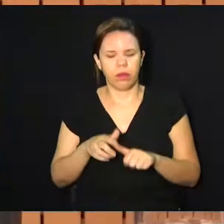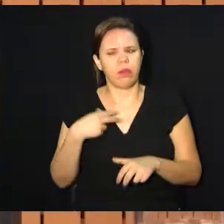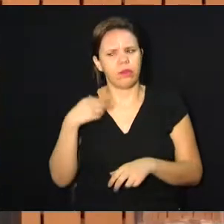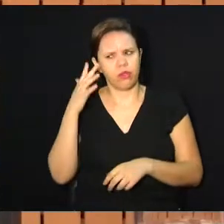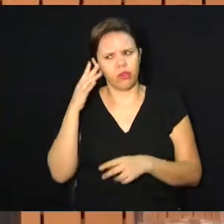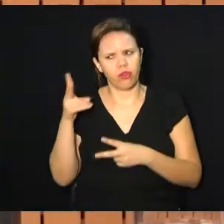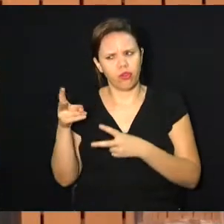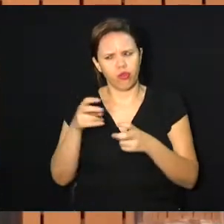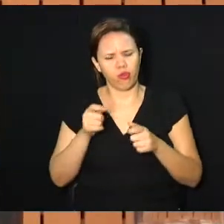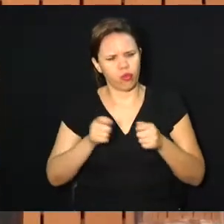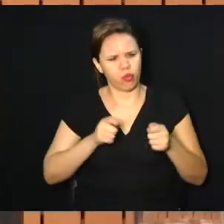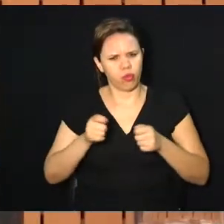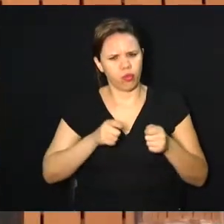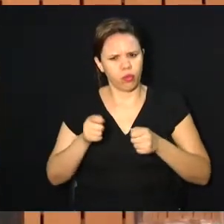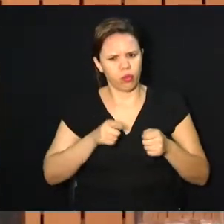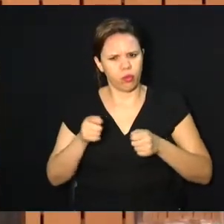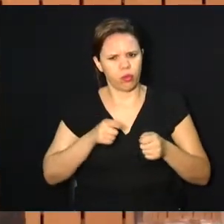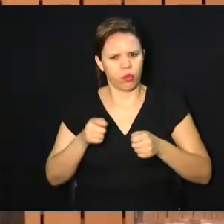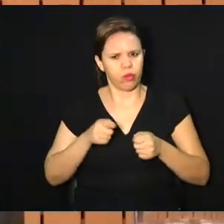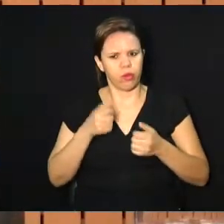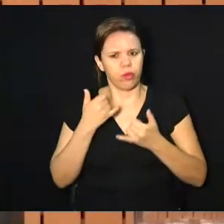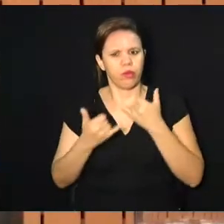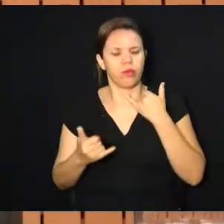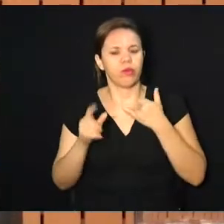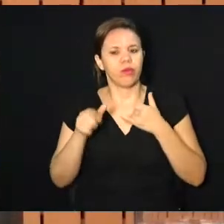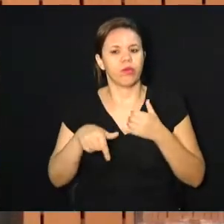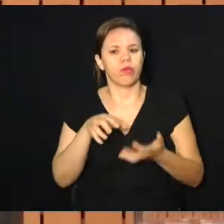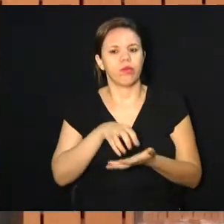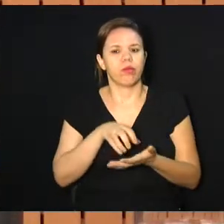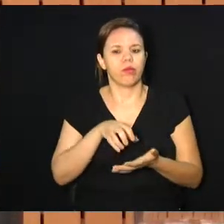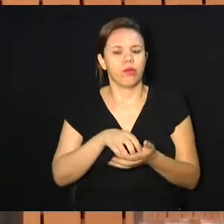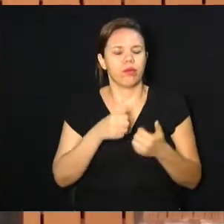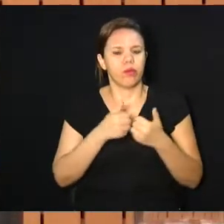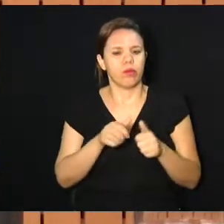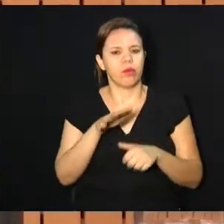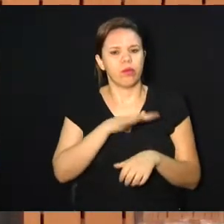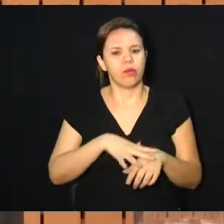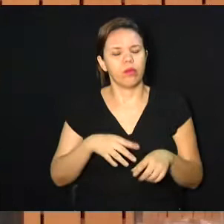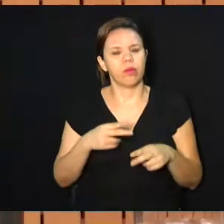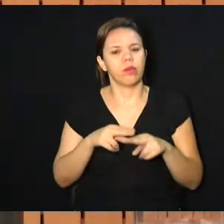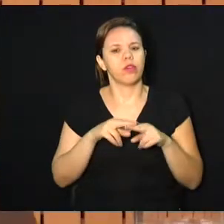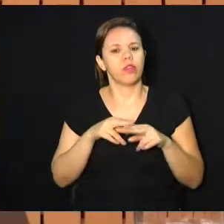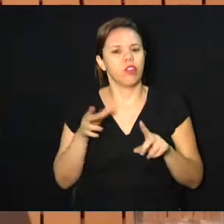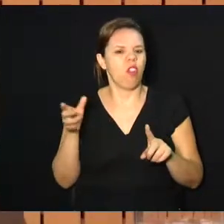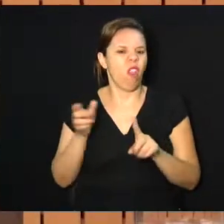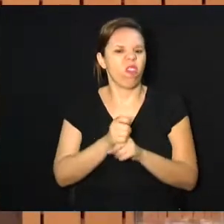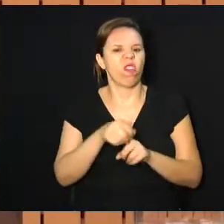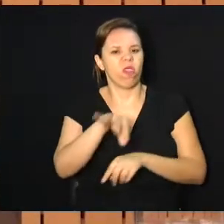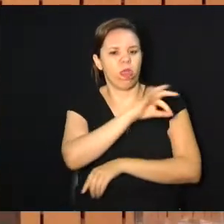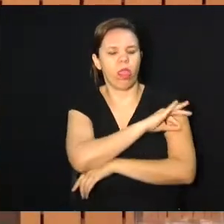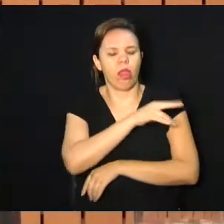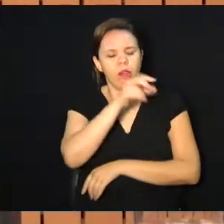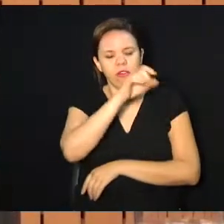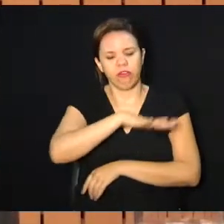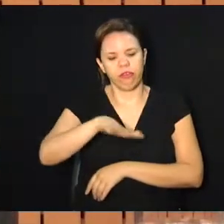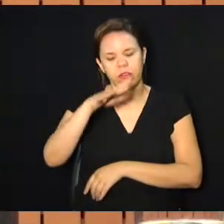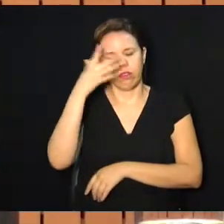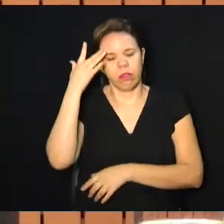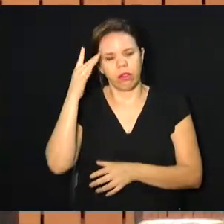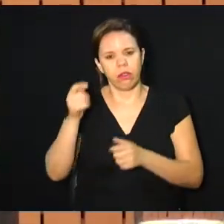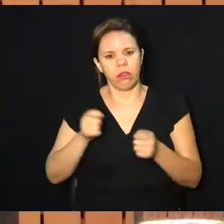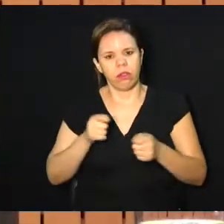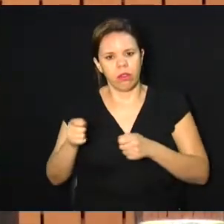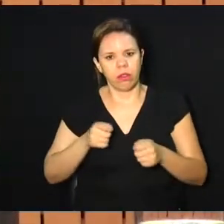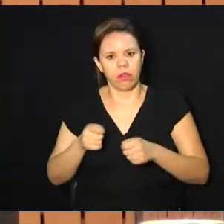um controle, me parece que há um controle desse setor sobre o poder público em geral, né? Eles controlam as